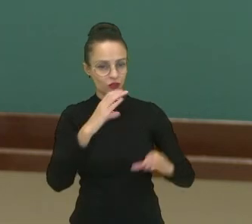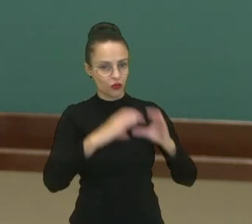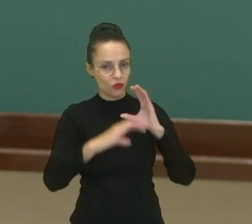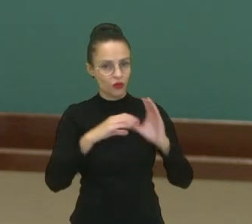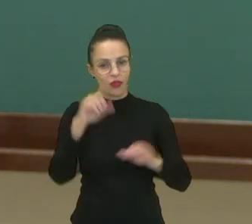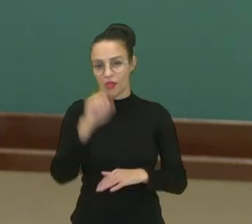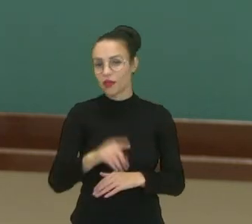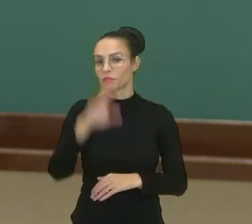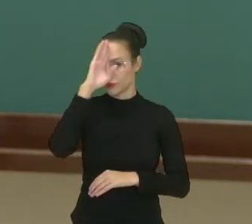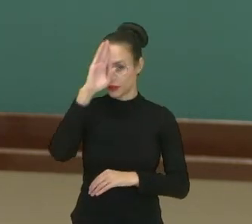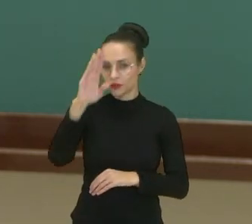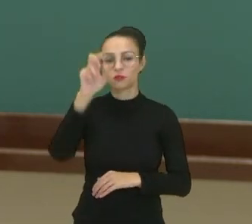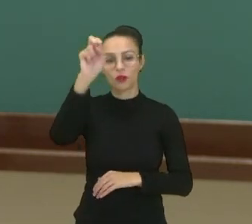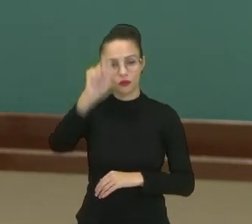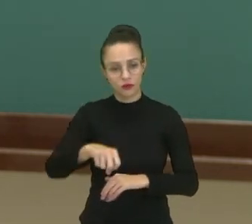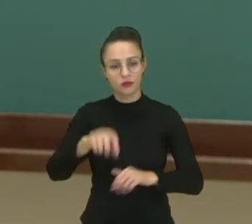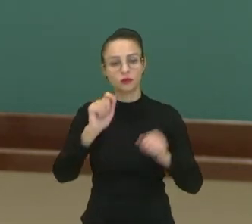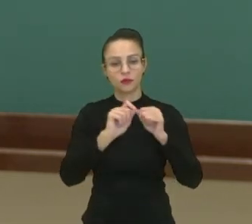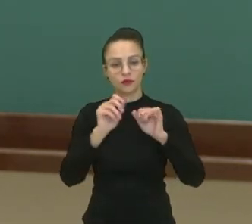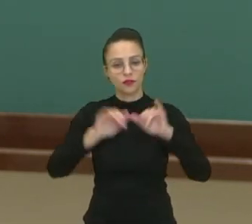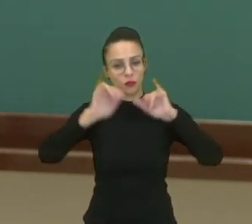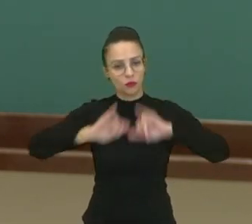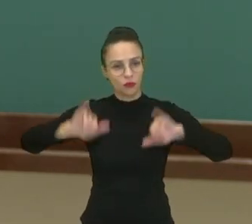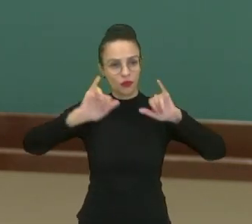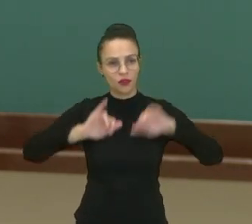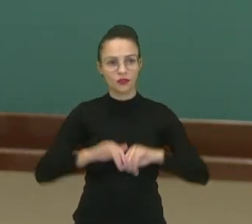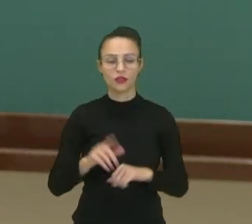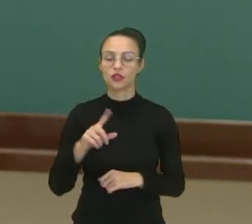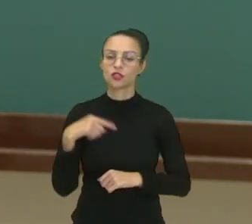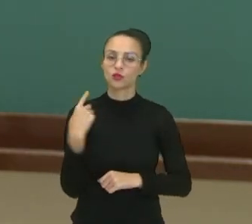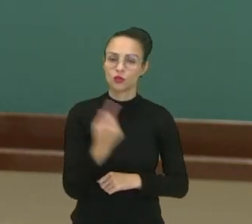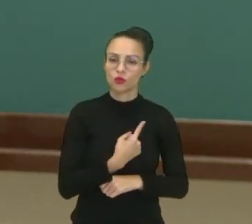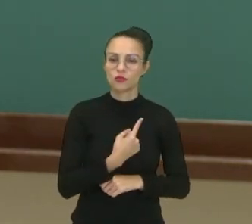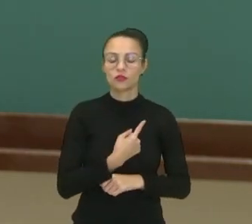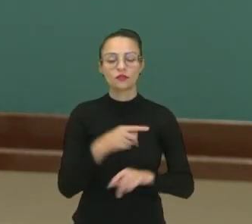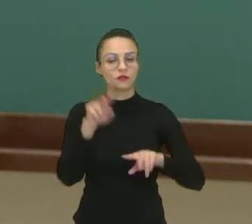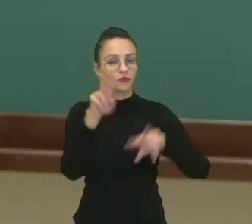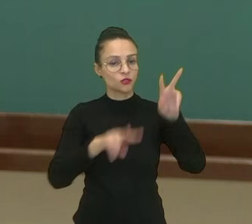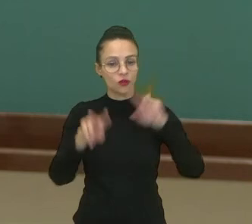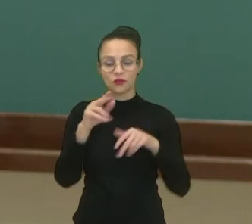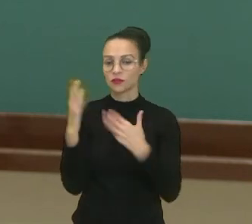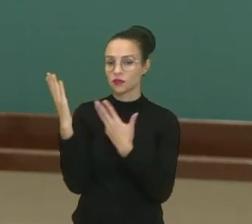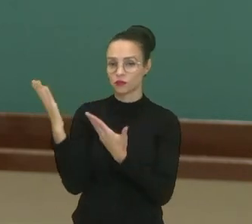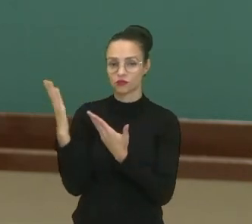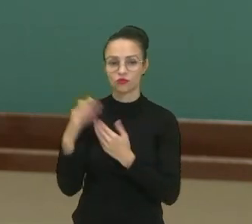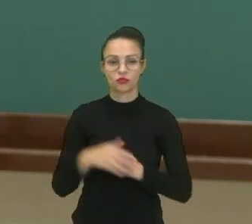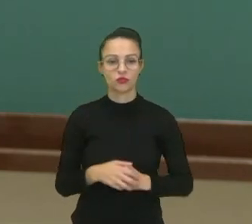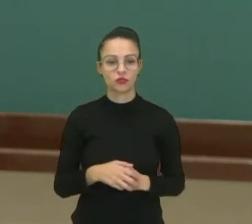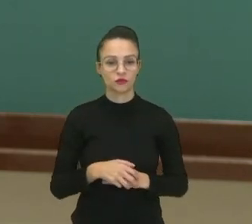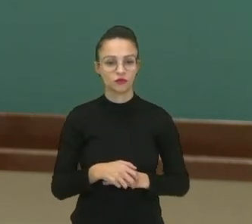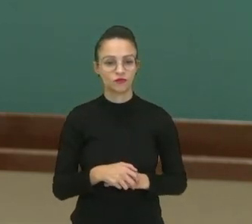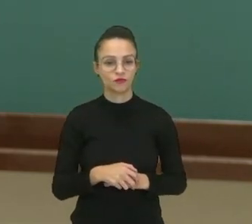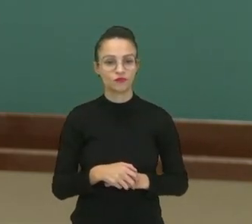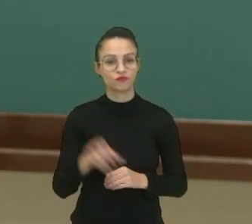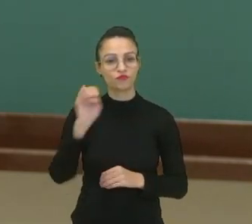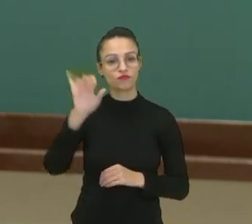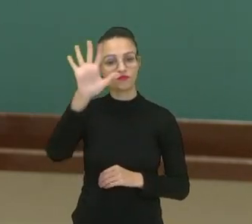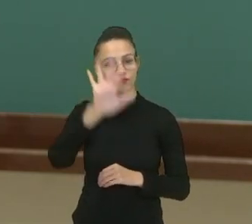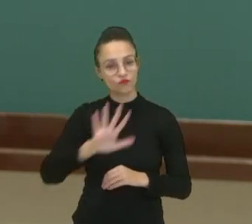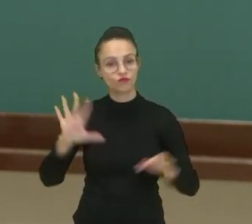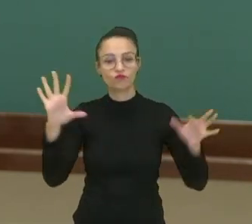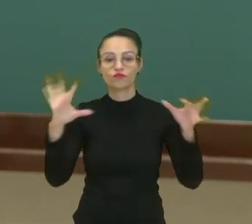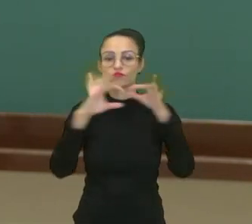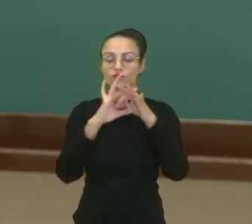um elemento decisivo na elaboração da propaganda. E nós visualizamos isso, ó, na iconografia, né? Ou seja,